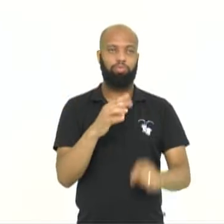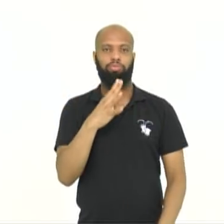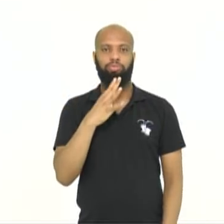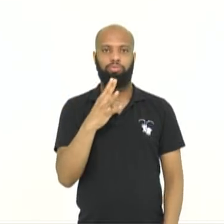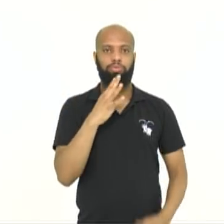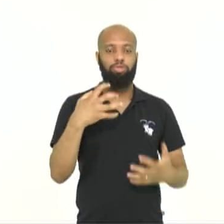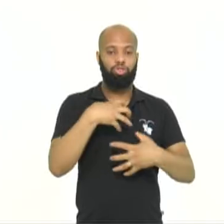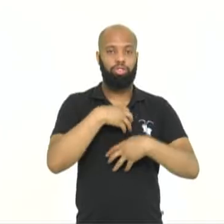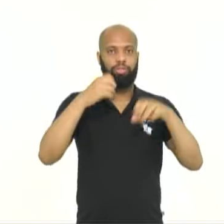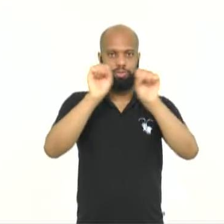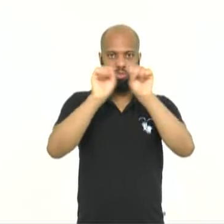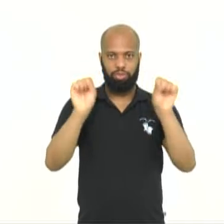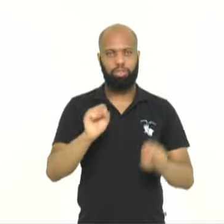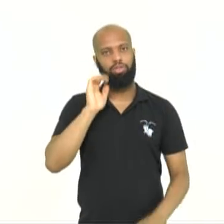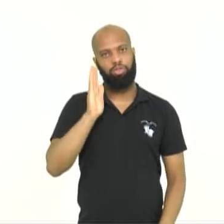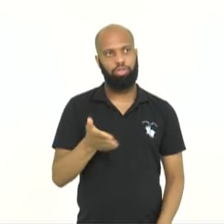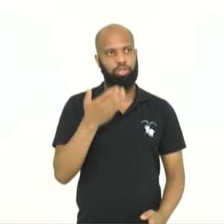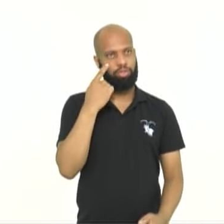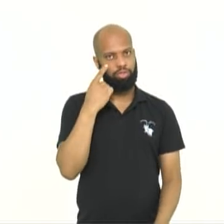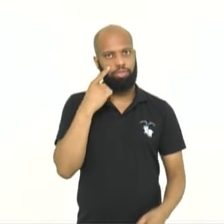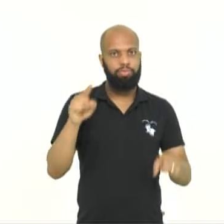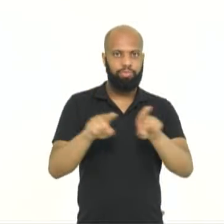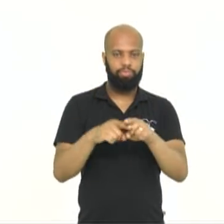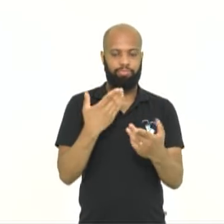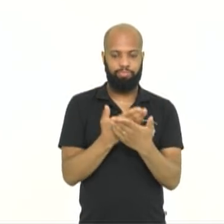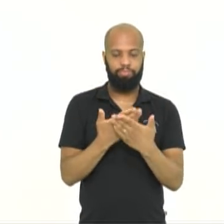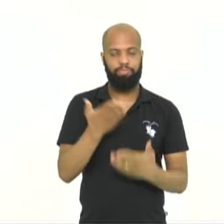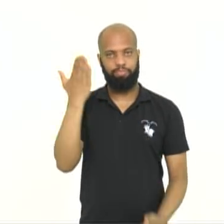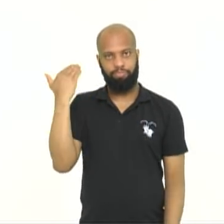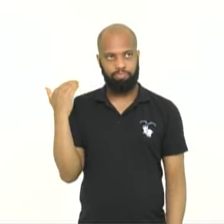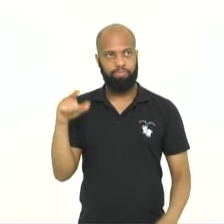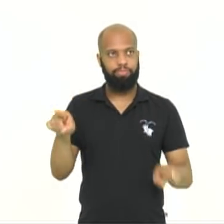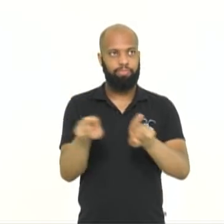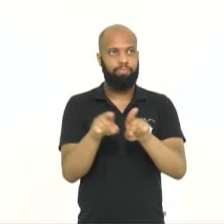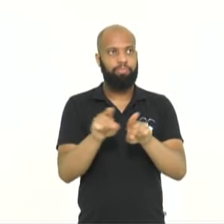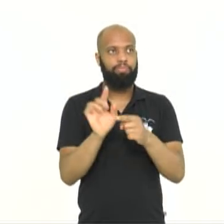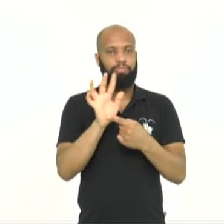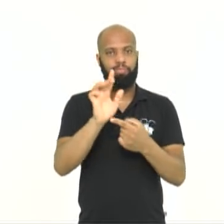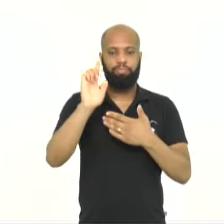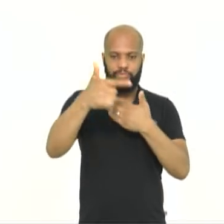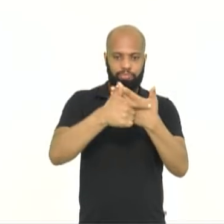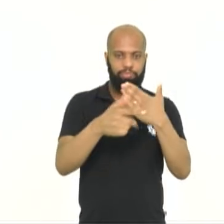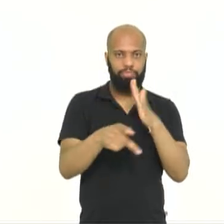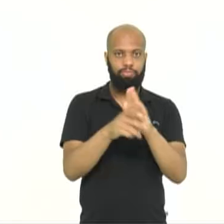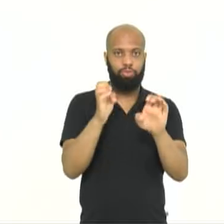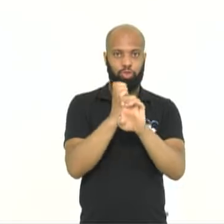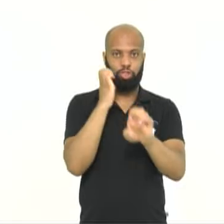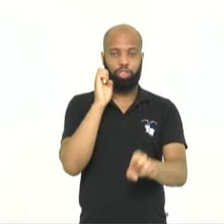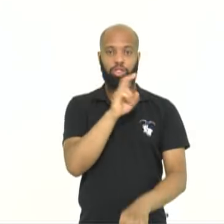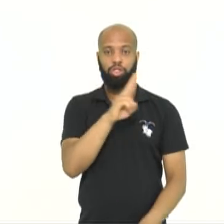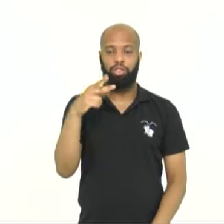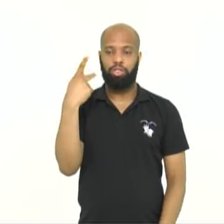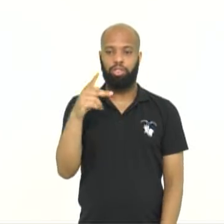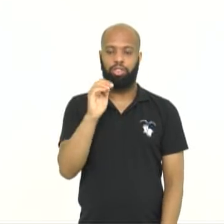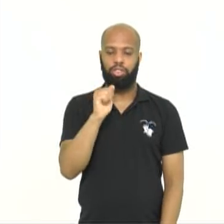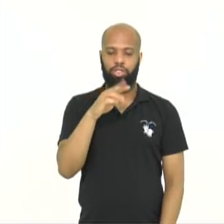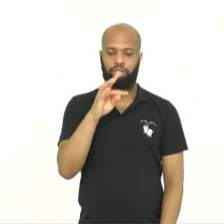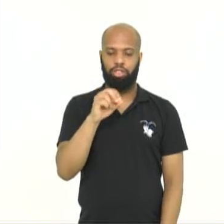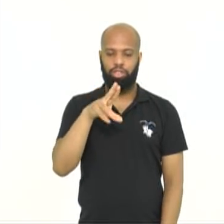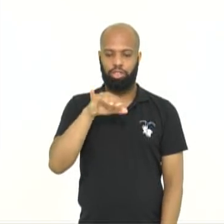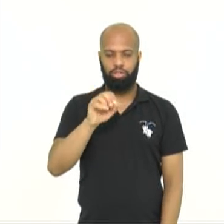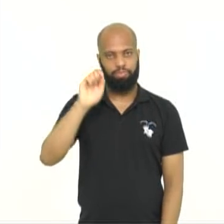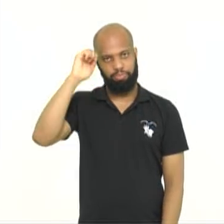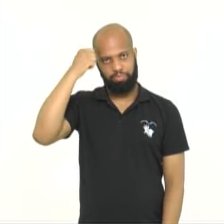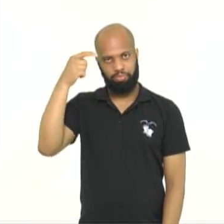conhecer esse sistema, né, como vimos na aula anterior, ressaltando o papel do engenheiro Antônio Pereira Rebouças